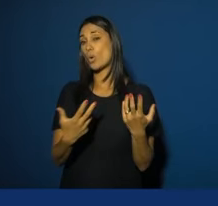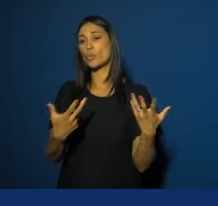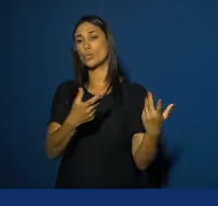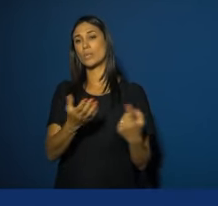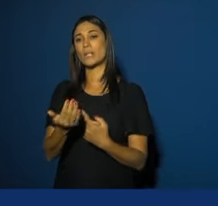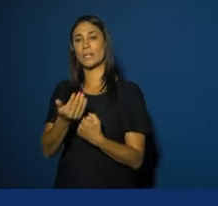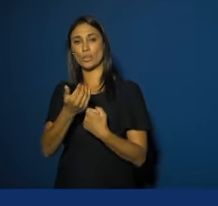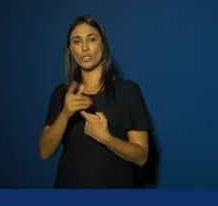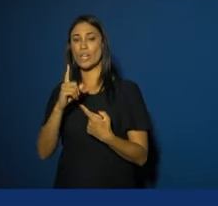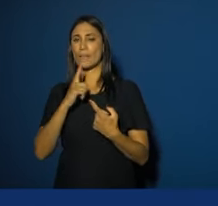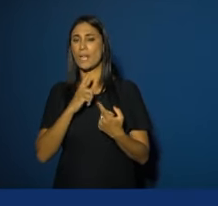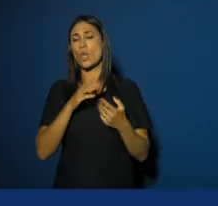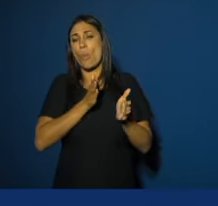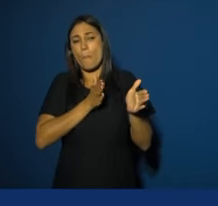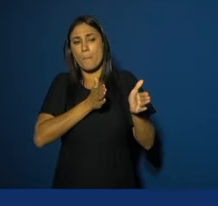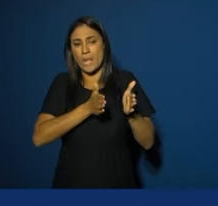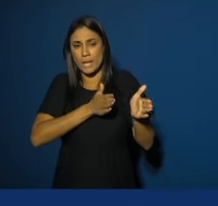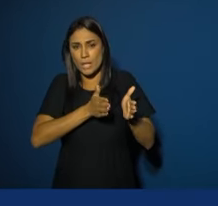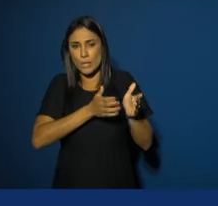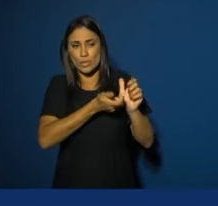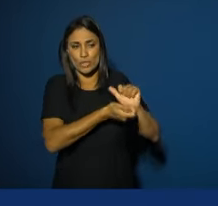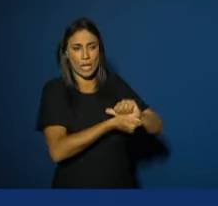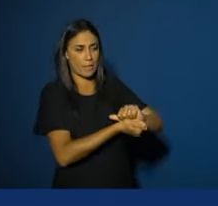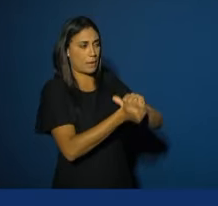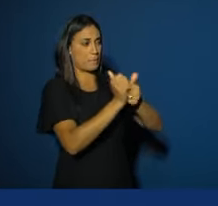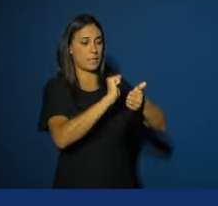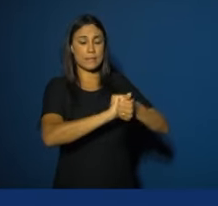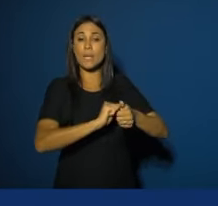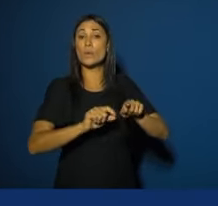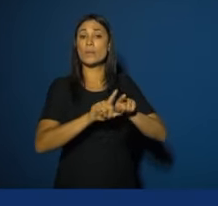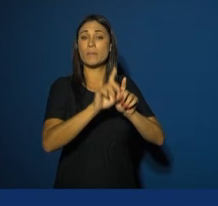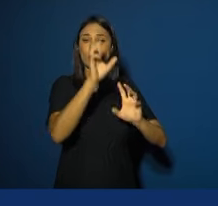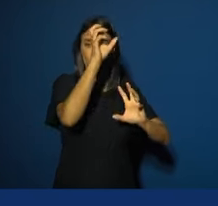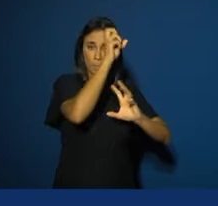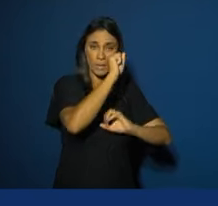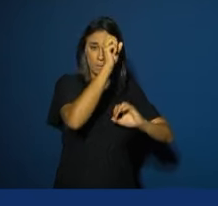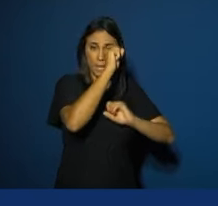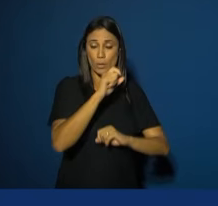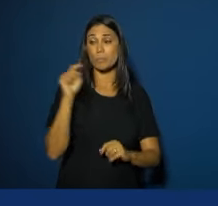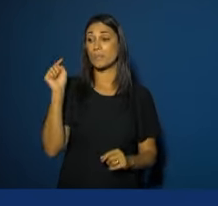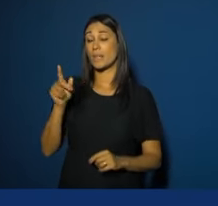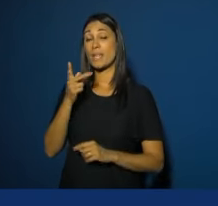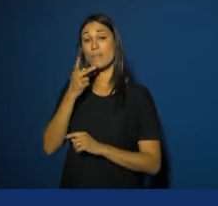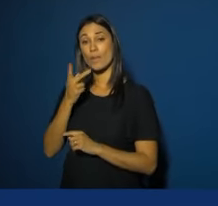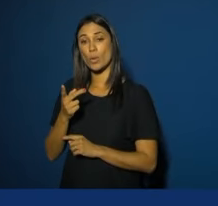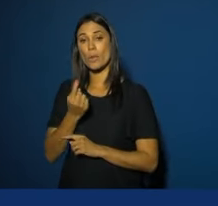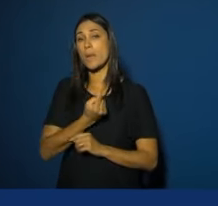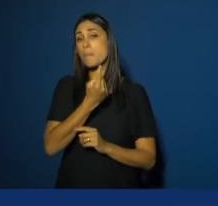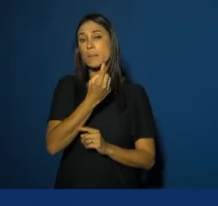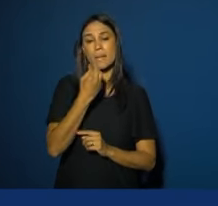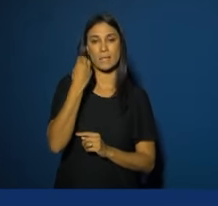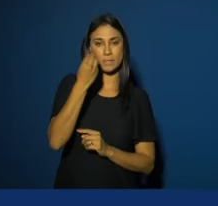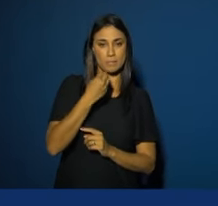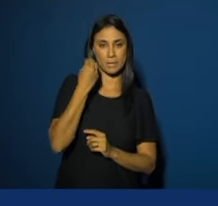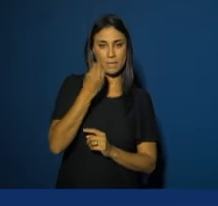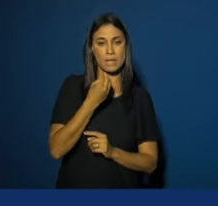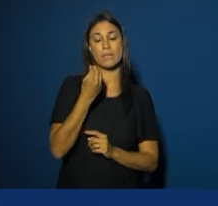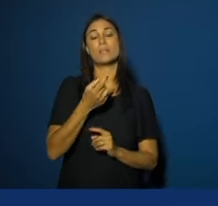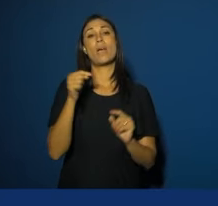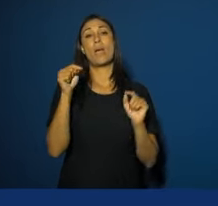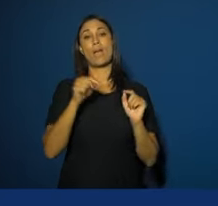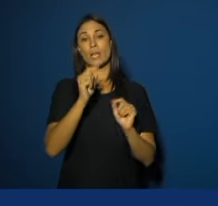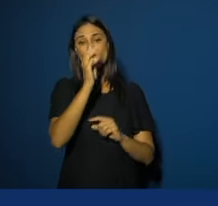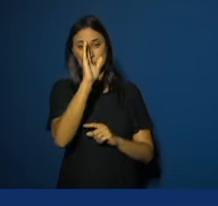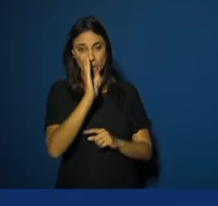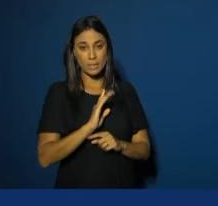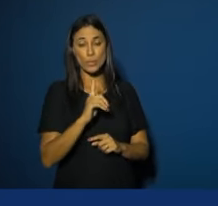tem um período de adaptação não é e tem um período de de aprendizado nós estamos como o Guidotti estava comentando fazendo a primeira experiência de free Flow no Brasil um